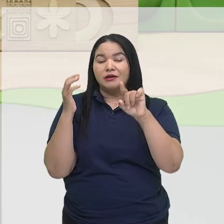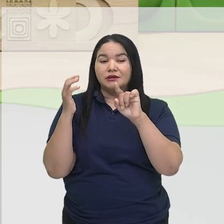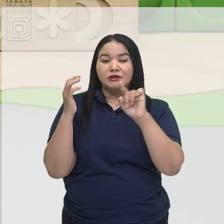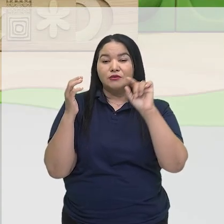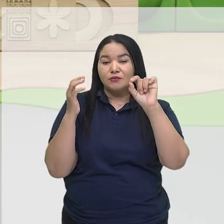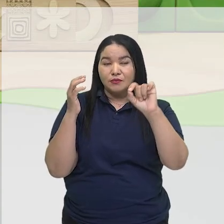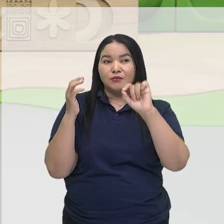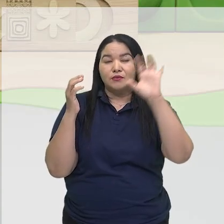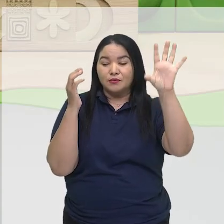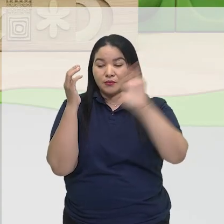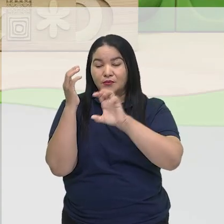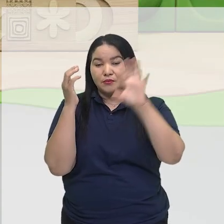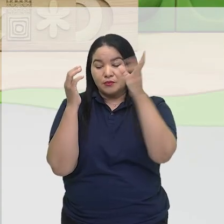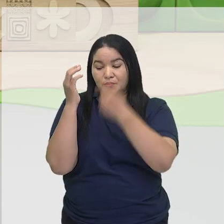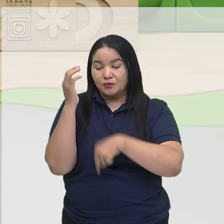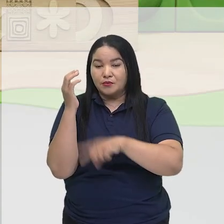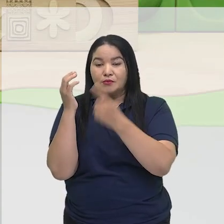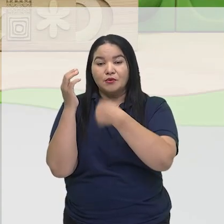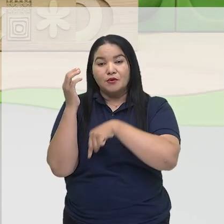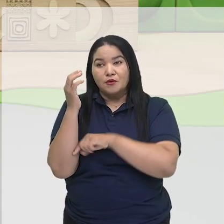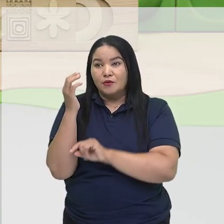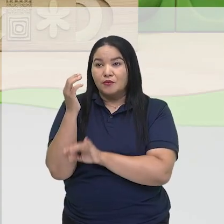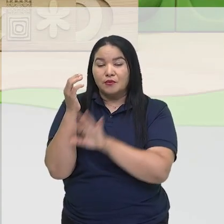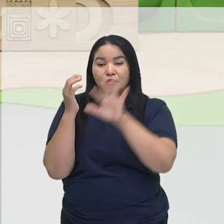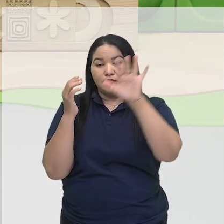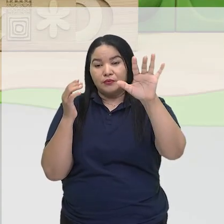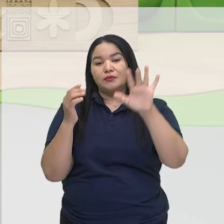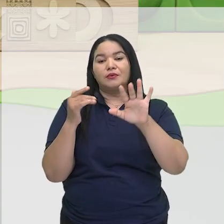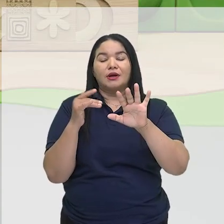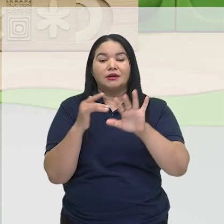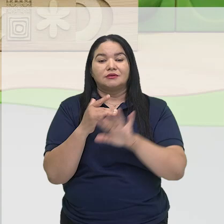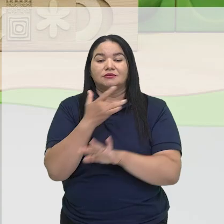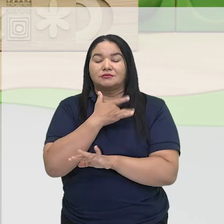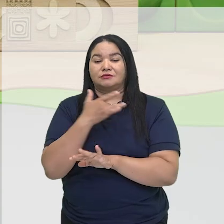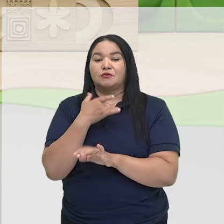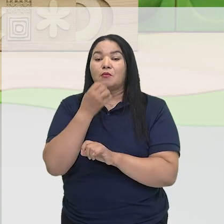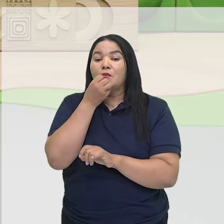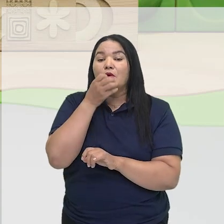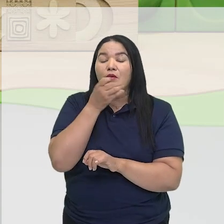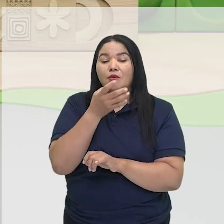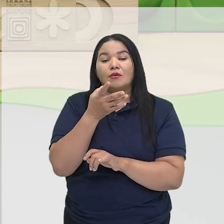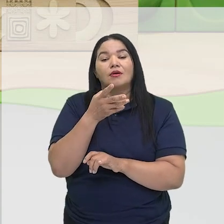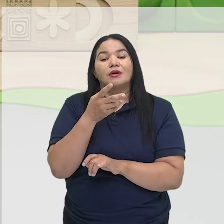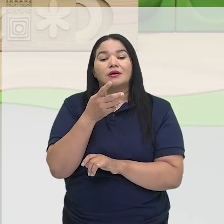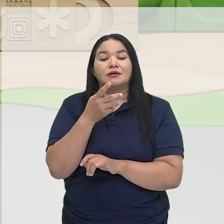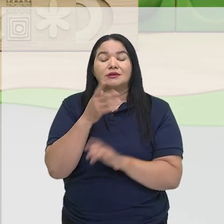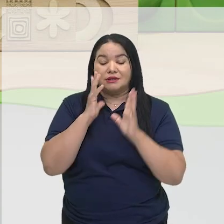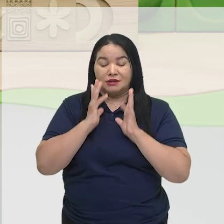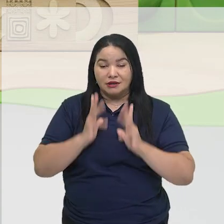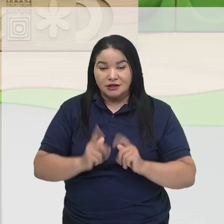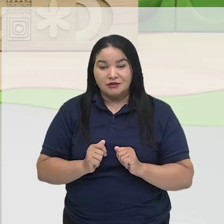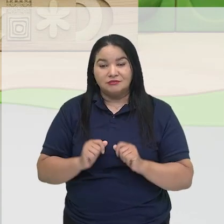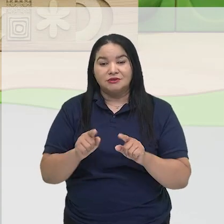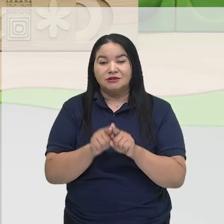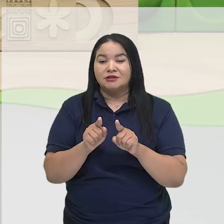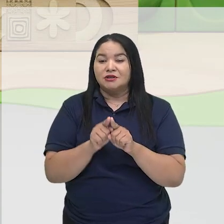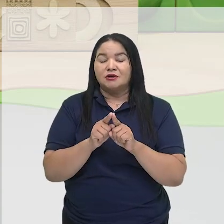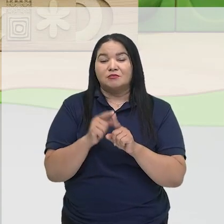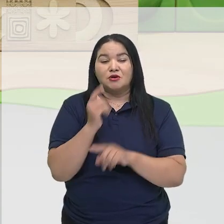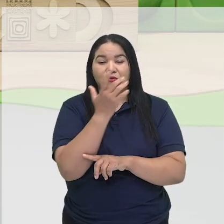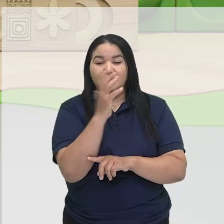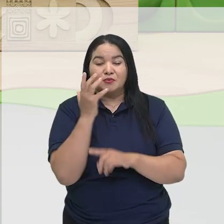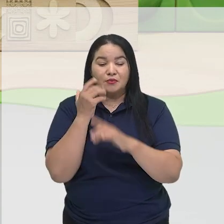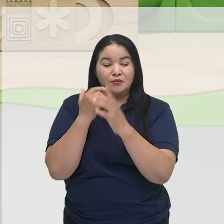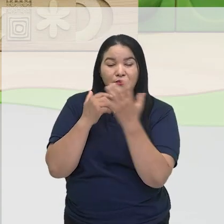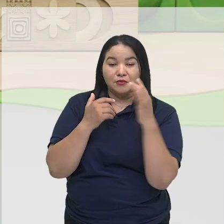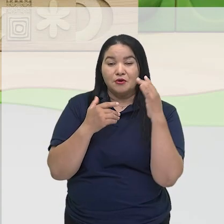é de extrema importância para a manutenção do clima. E abriga, né, uma rica variedade de